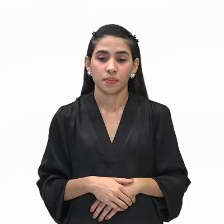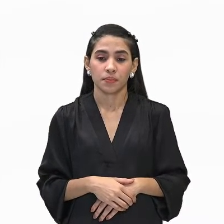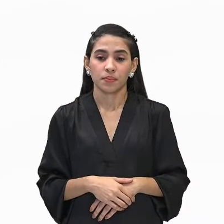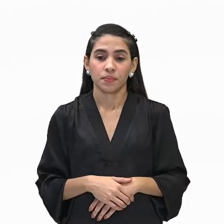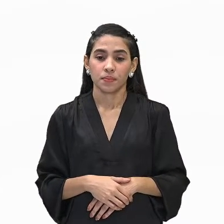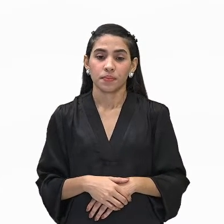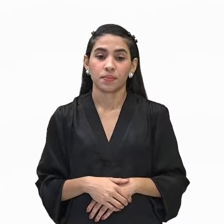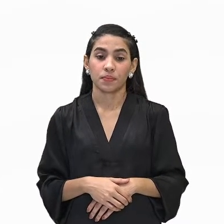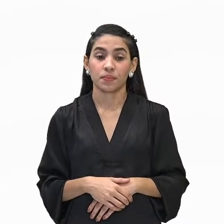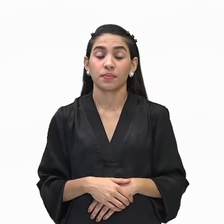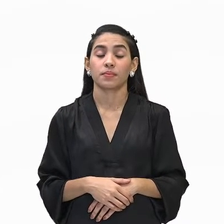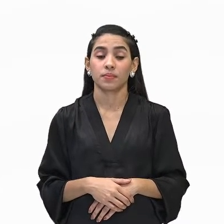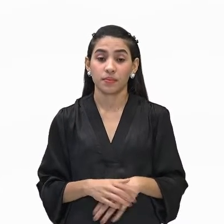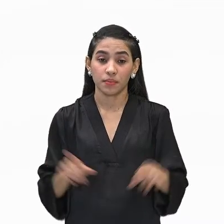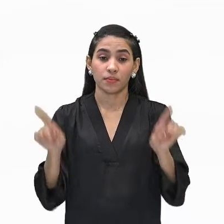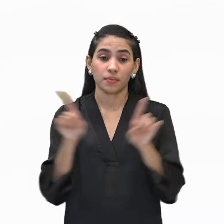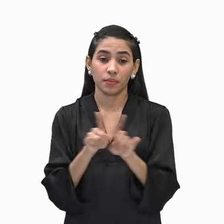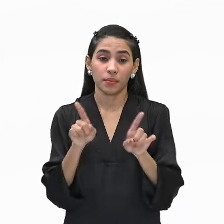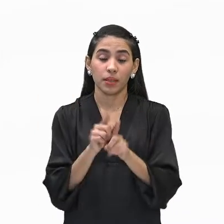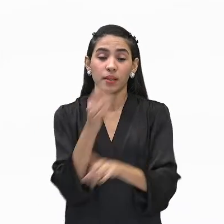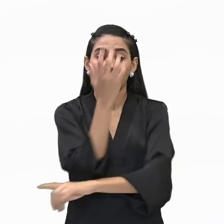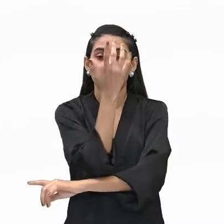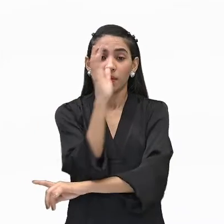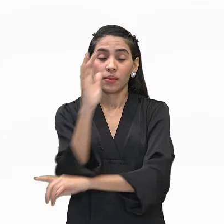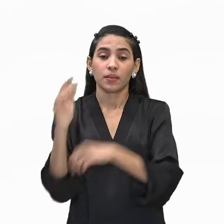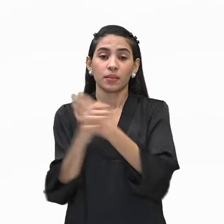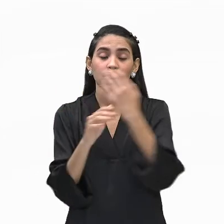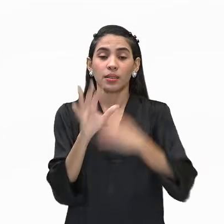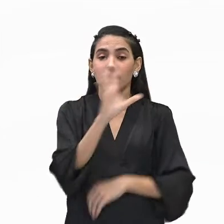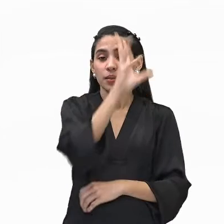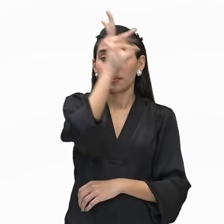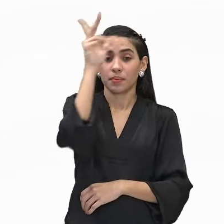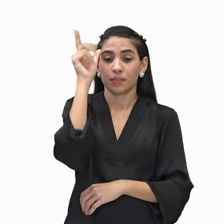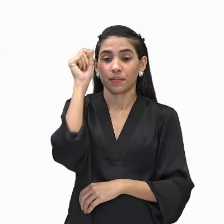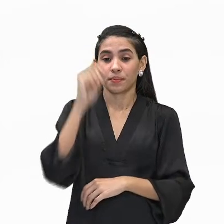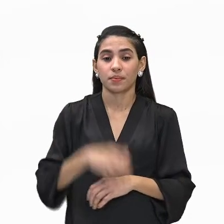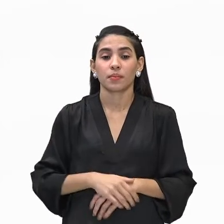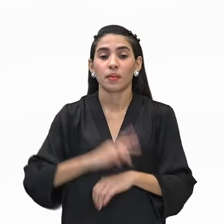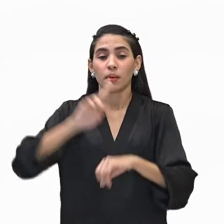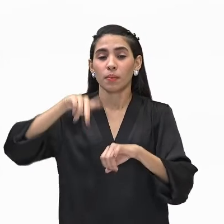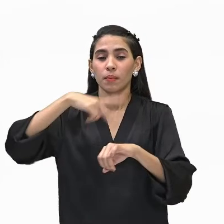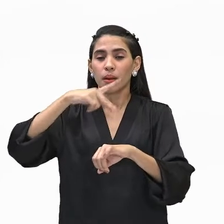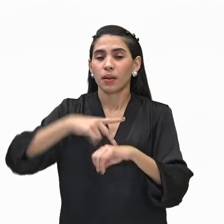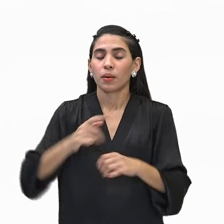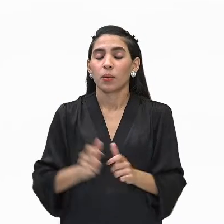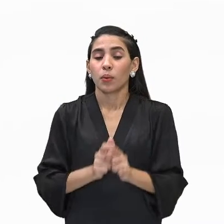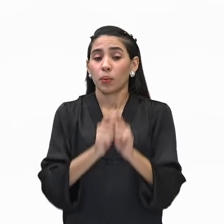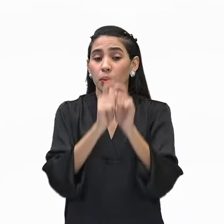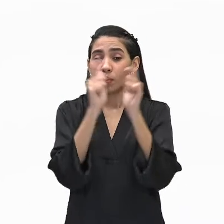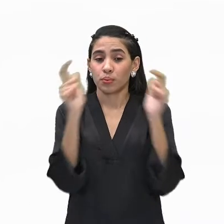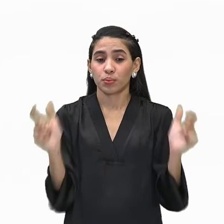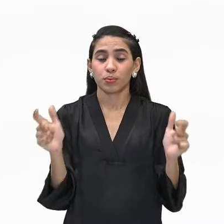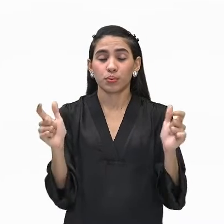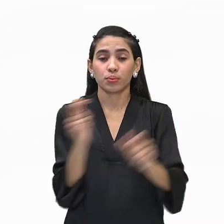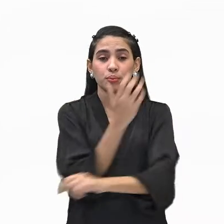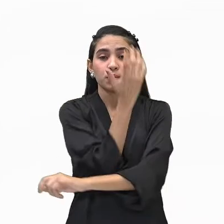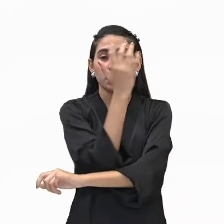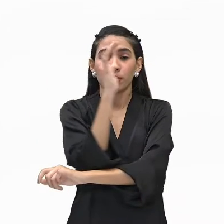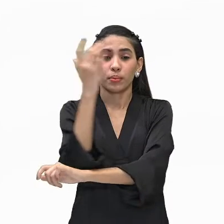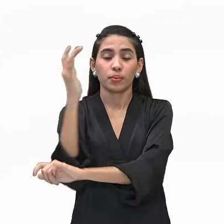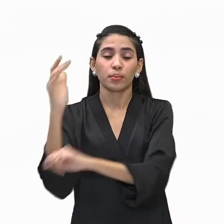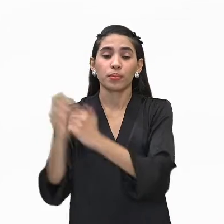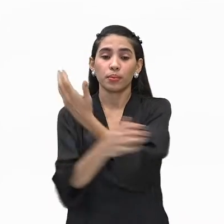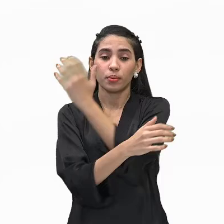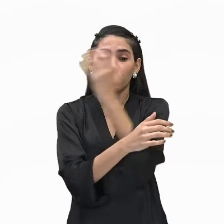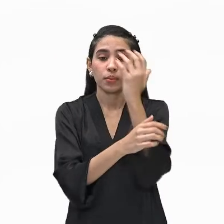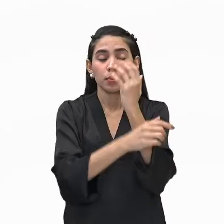ainda, falando um pouco a respeito da floresta amazônica. Nosso país apresenta grande variedade de ecossistemas e uma